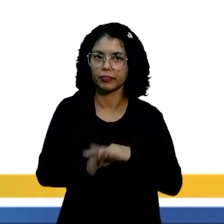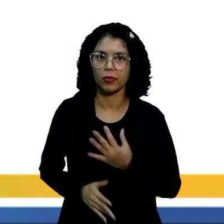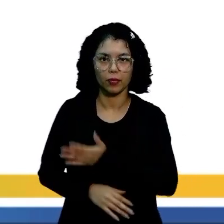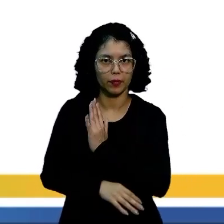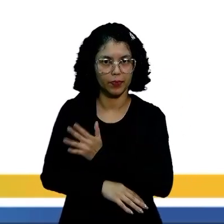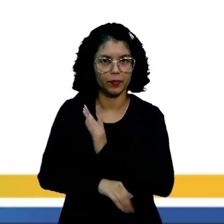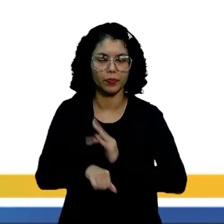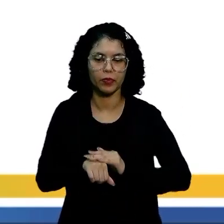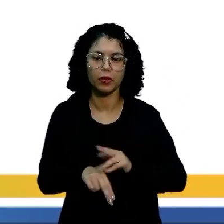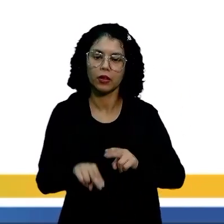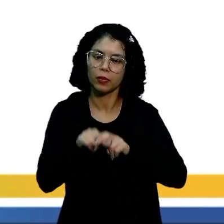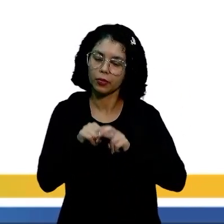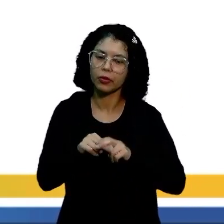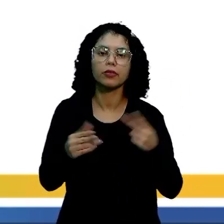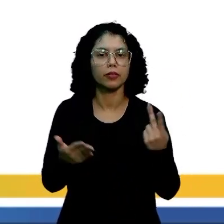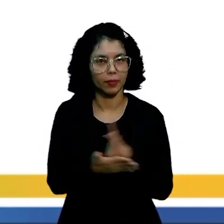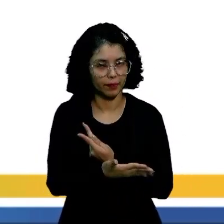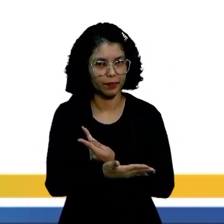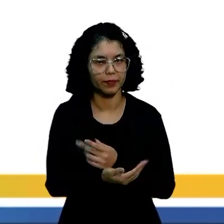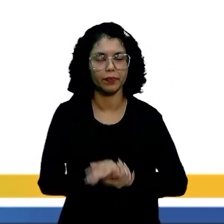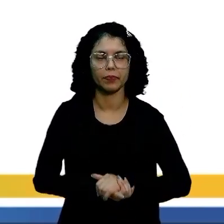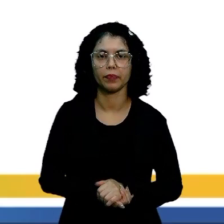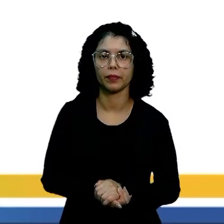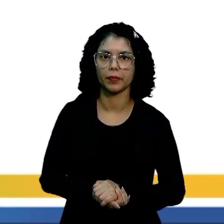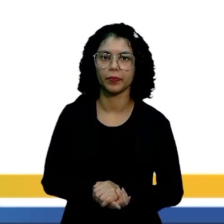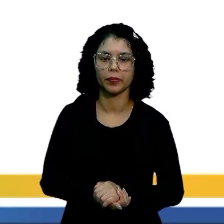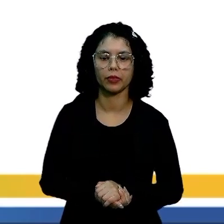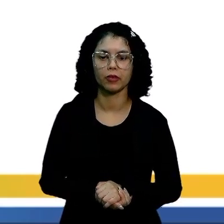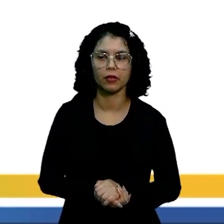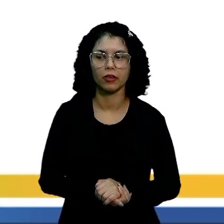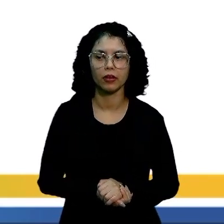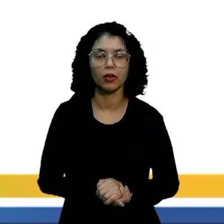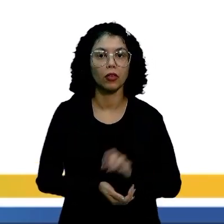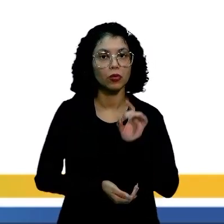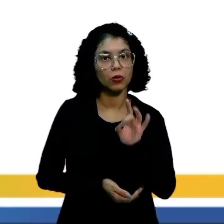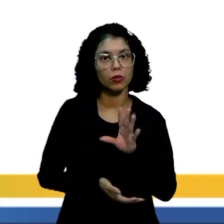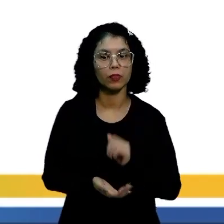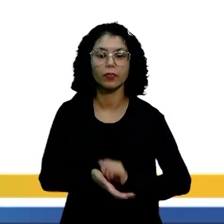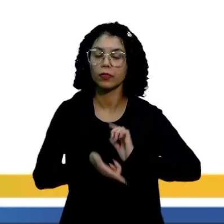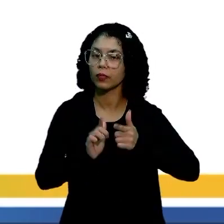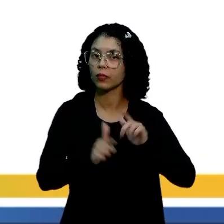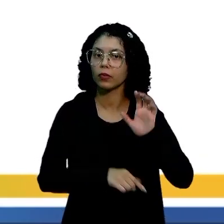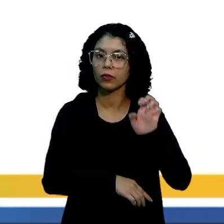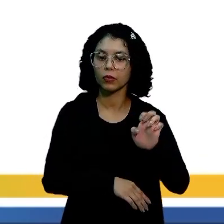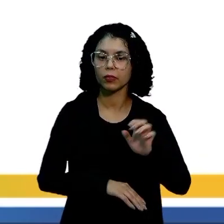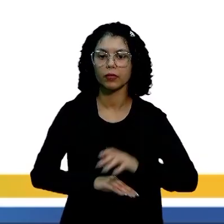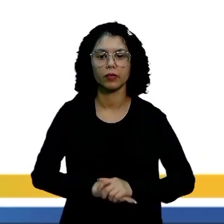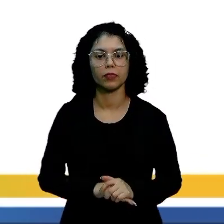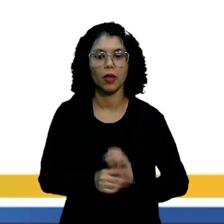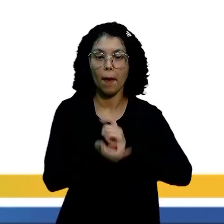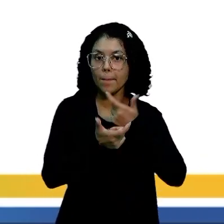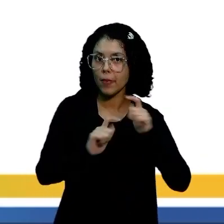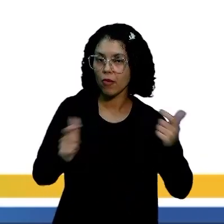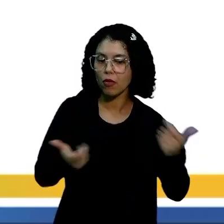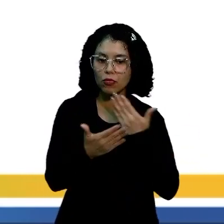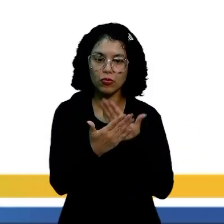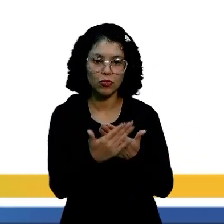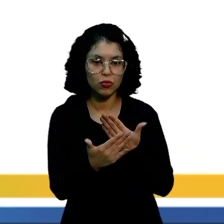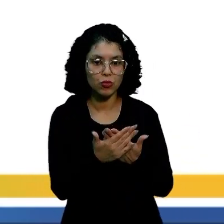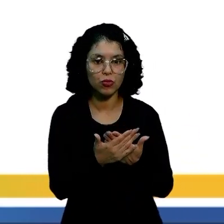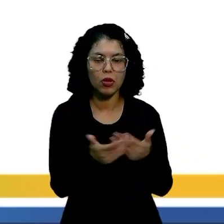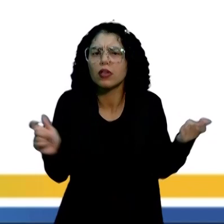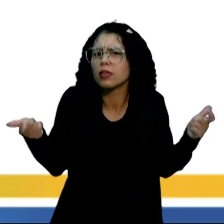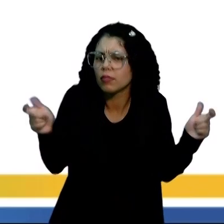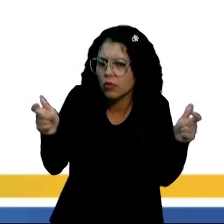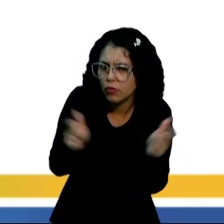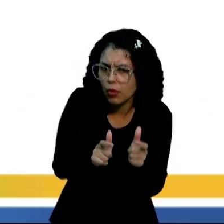coração. Portanto, a letra D também está descartada. Nos sobrou apenas a letra E. Maior nível de estudo